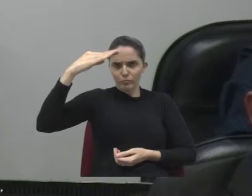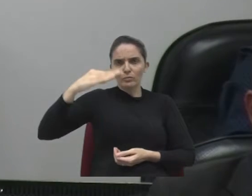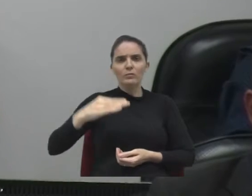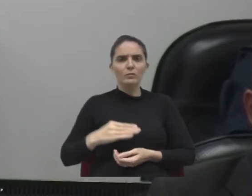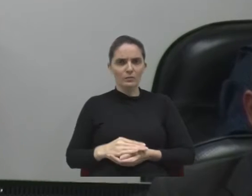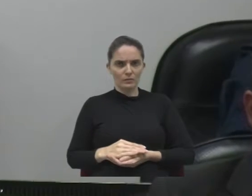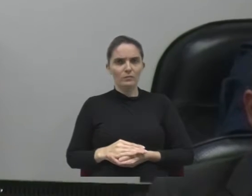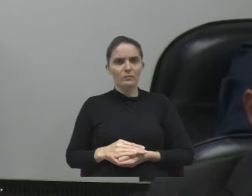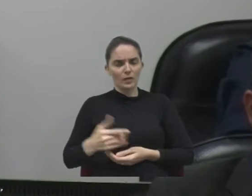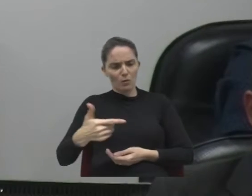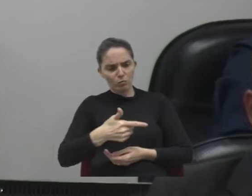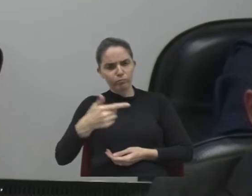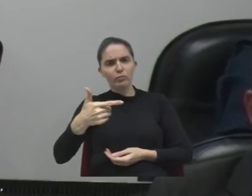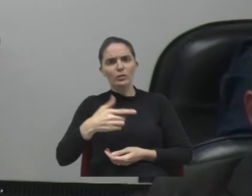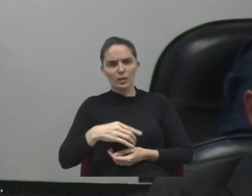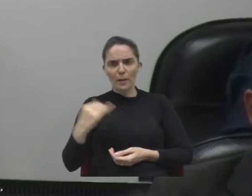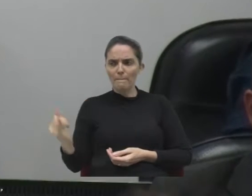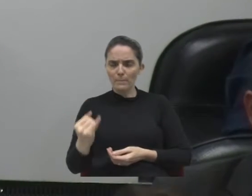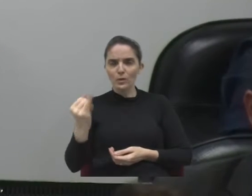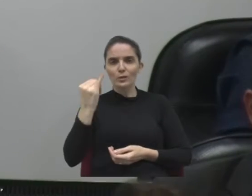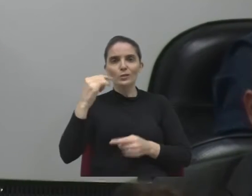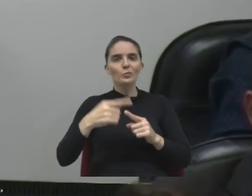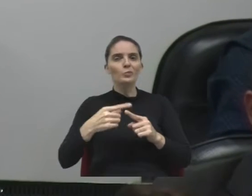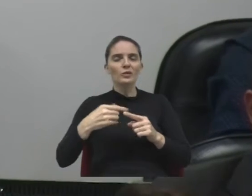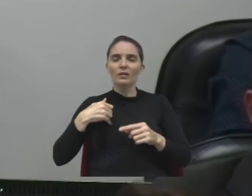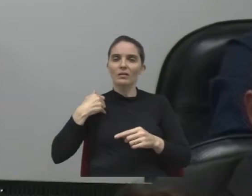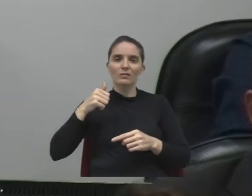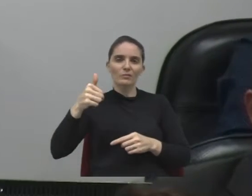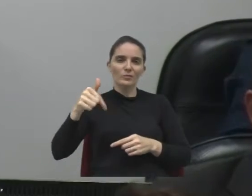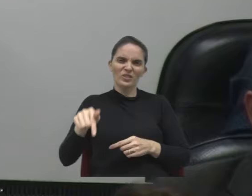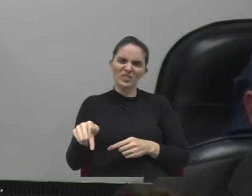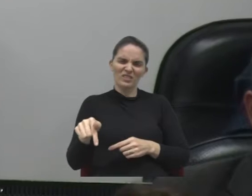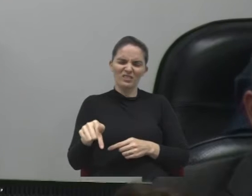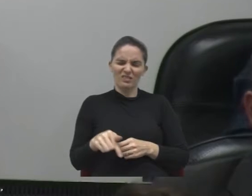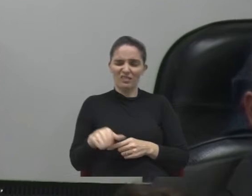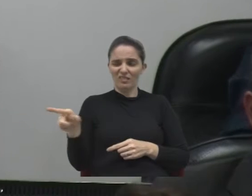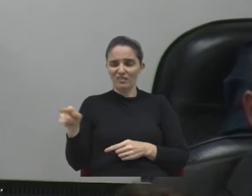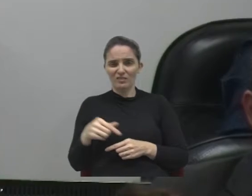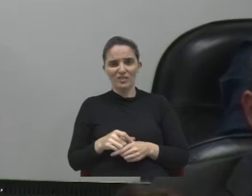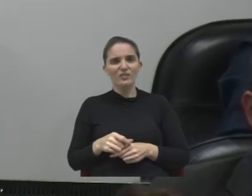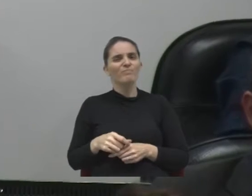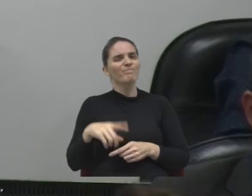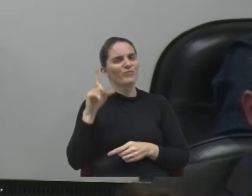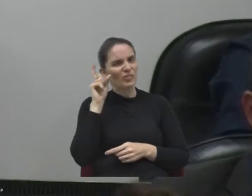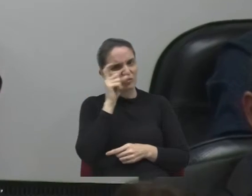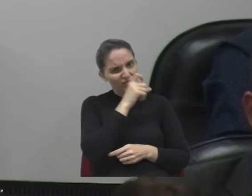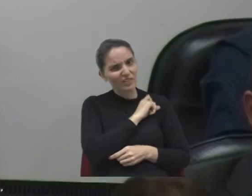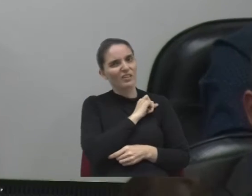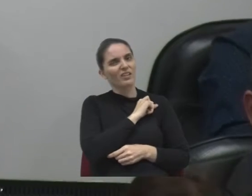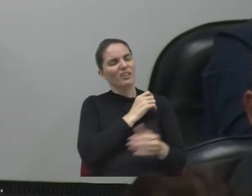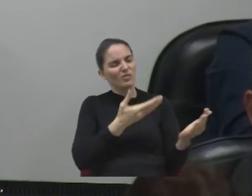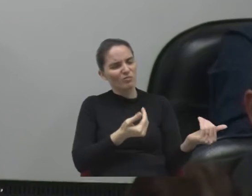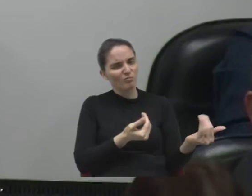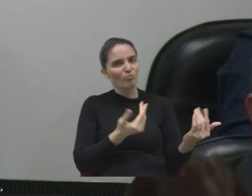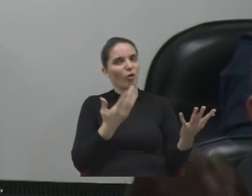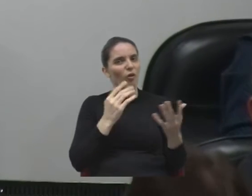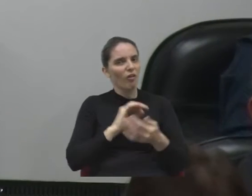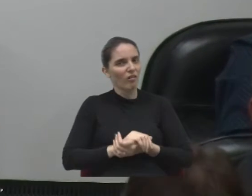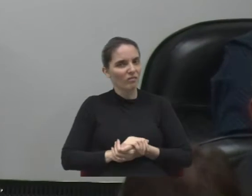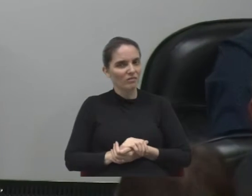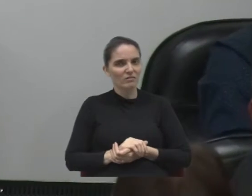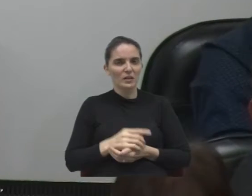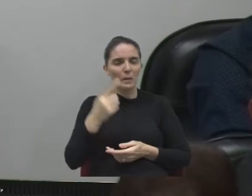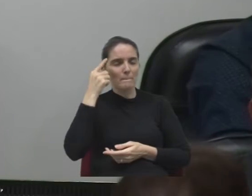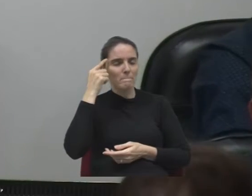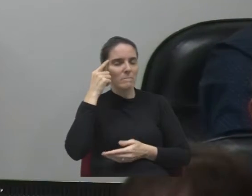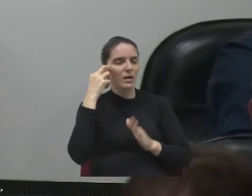atirador, né, porque com 17, 18 anos é um pouco rebelde, né, e aí acha que as regras não